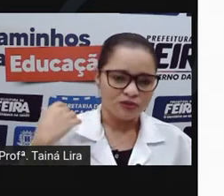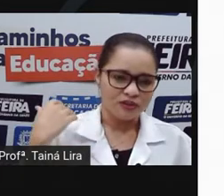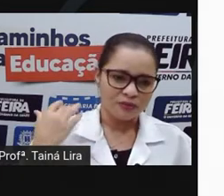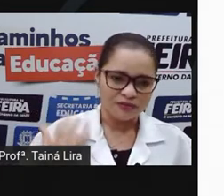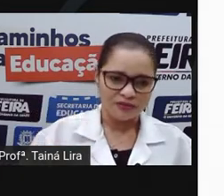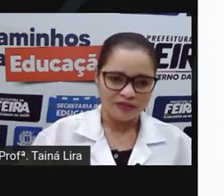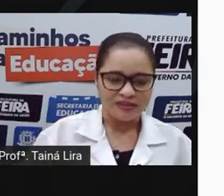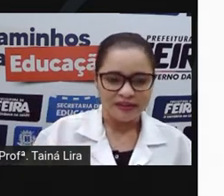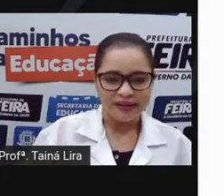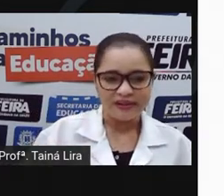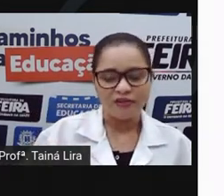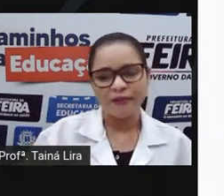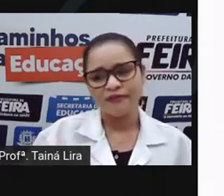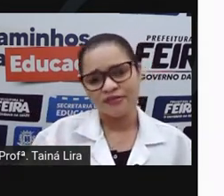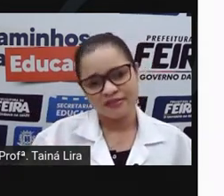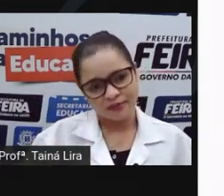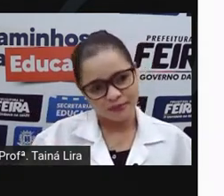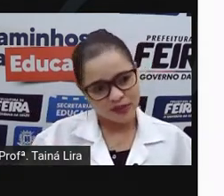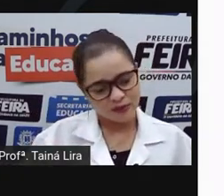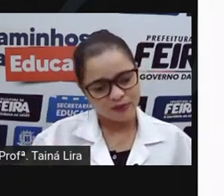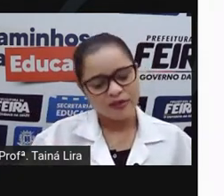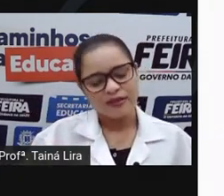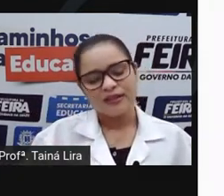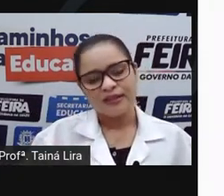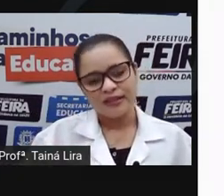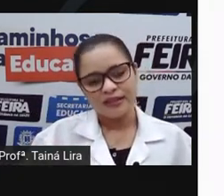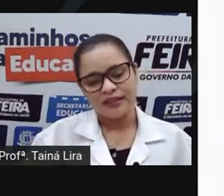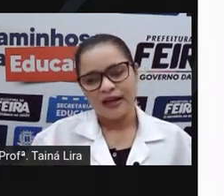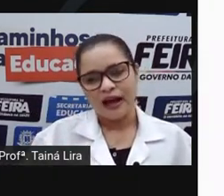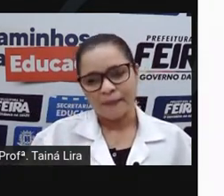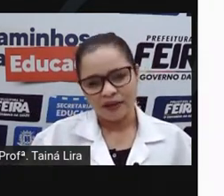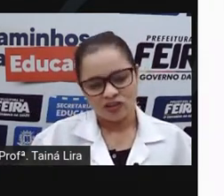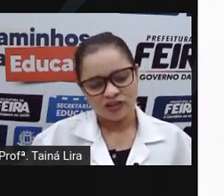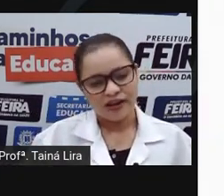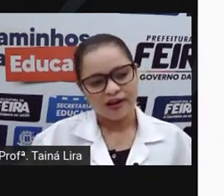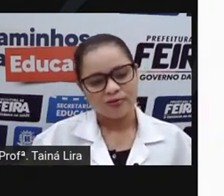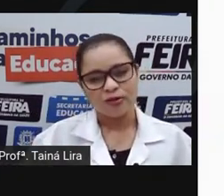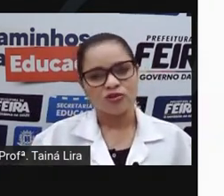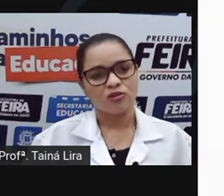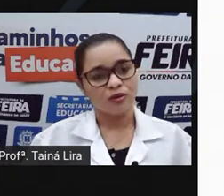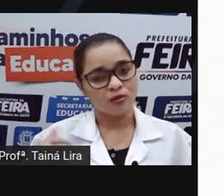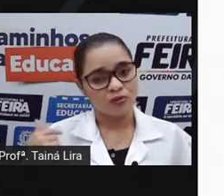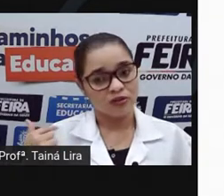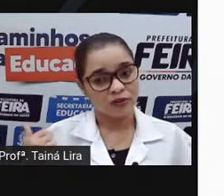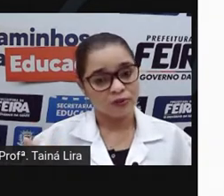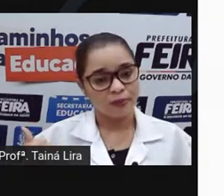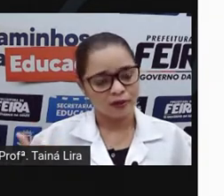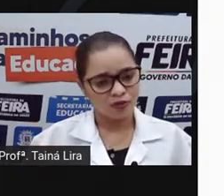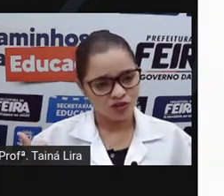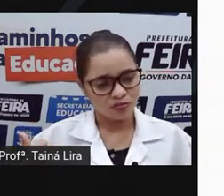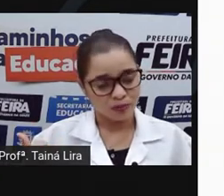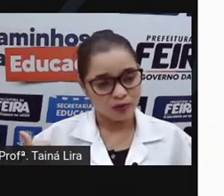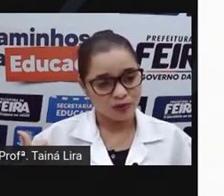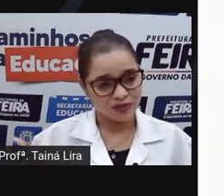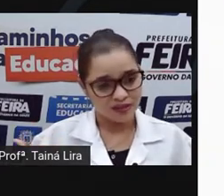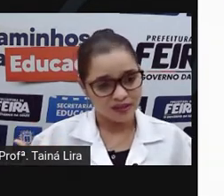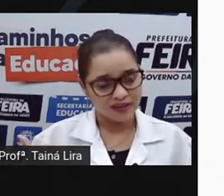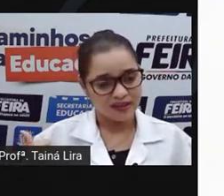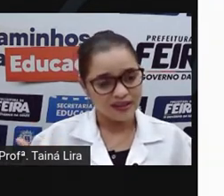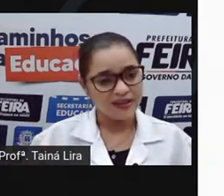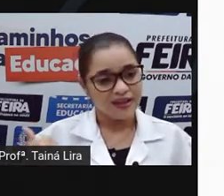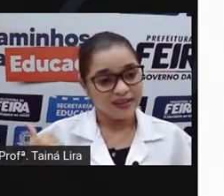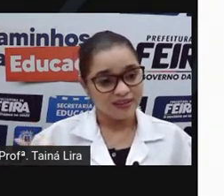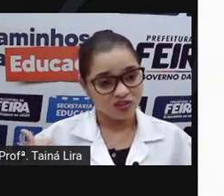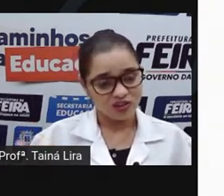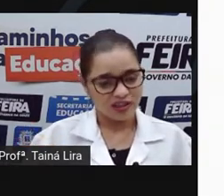não conseguimos viver sem a água. Mas vocês sabiam que a partir da água nós também conseguimos produzir,